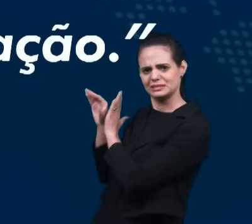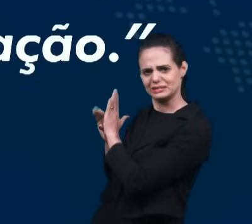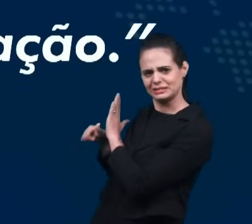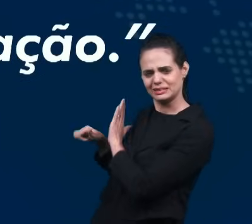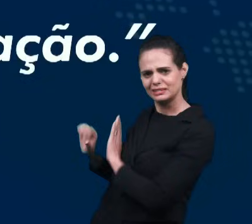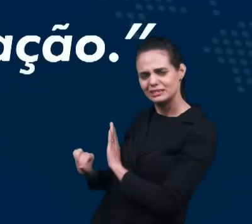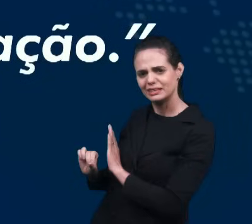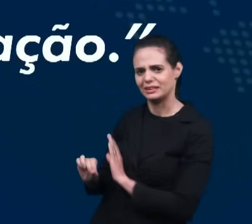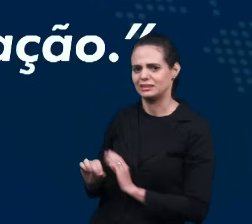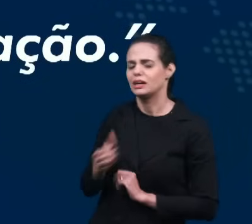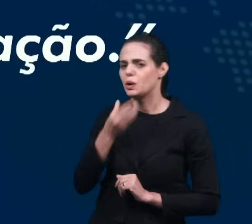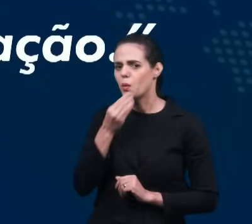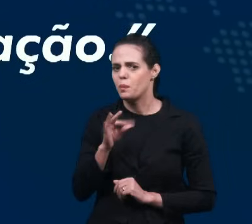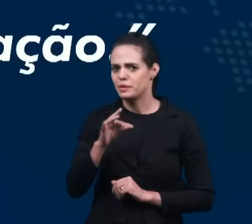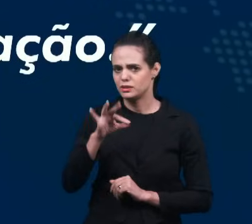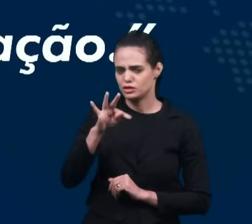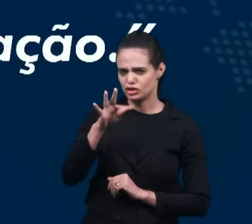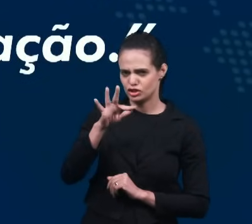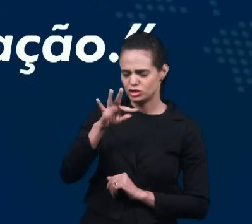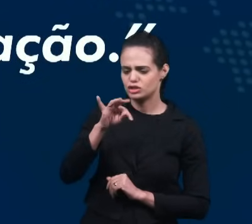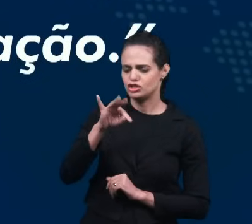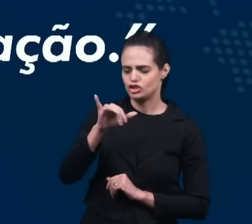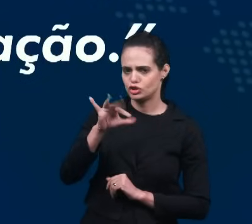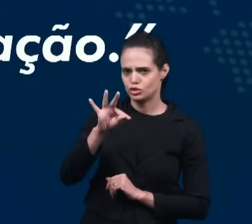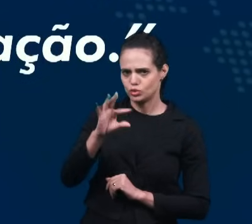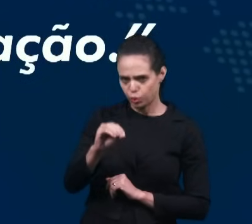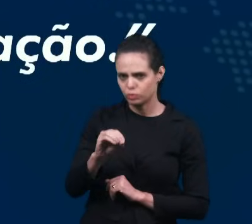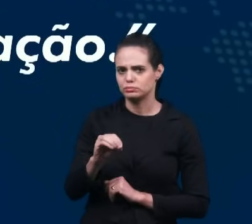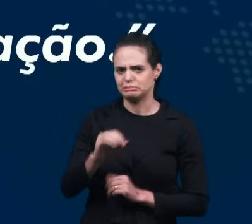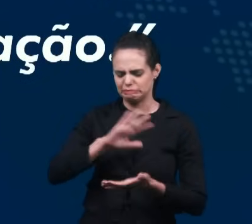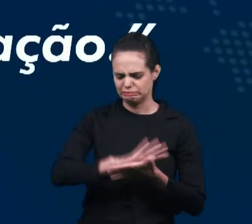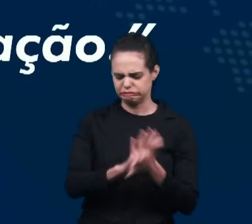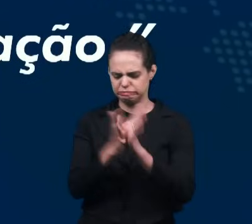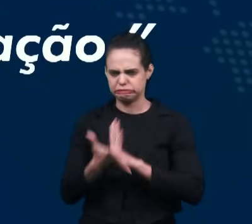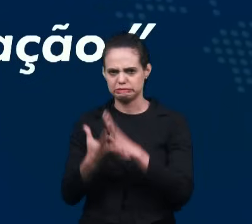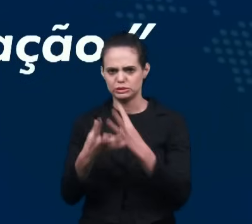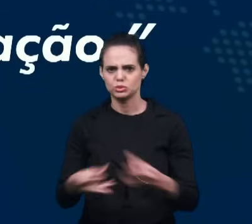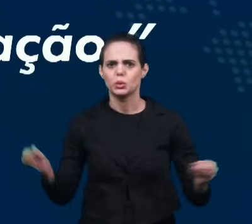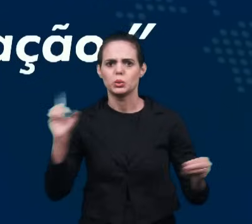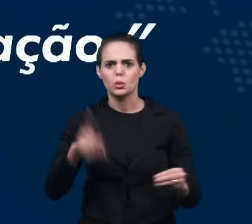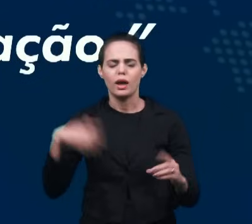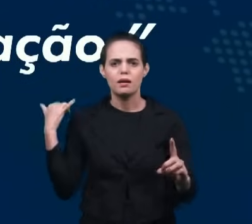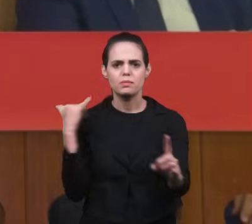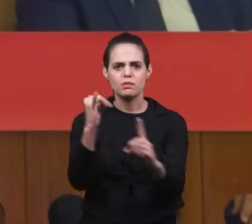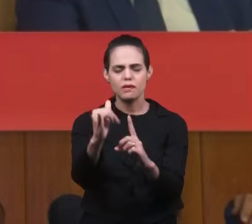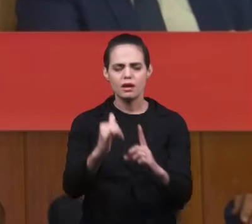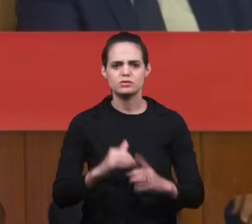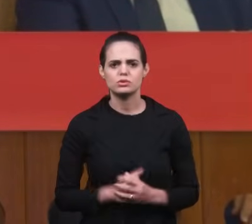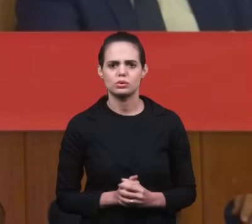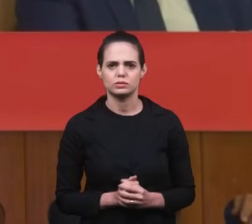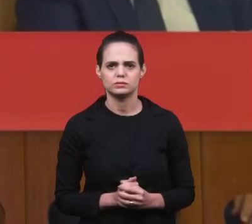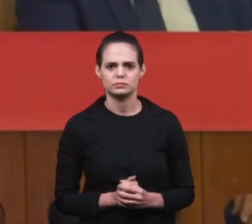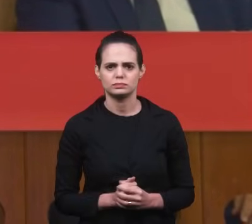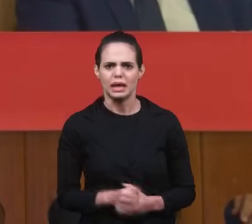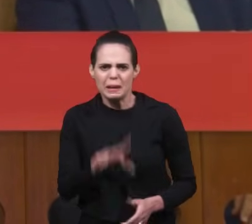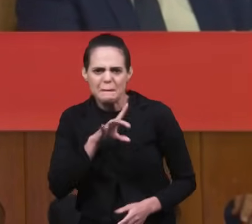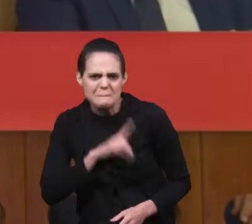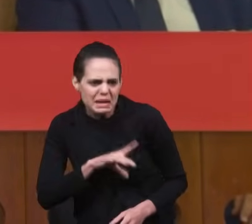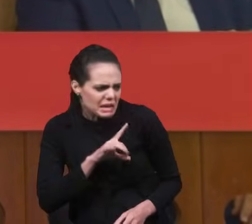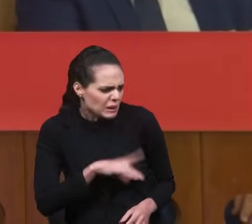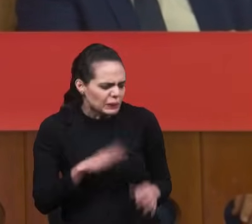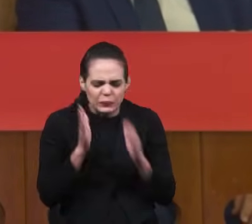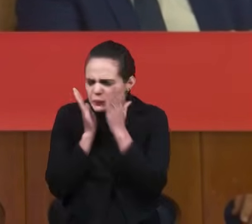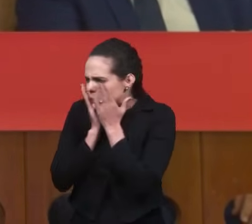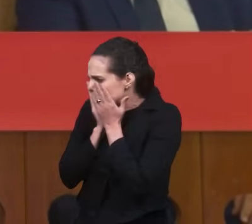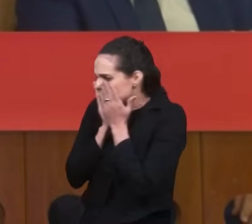figueiras secou. É profético. A nossa grande preocupação é essa, não é fazer medo às pessoas, é dizer que os